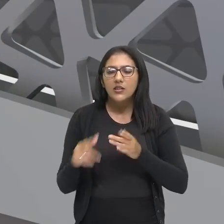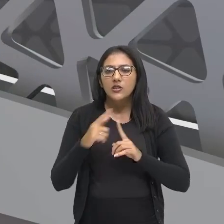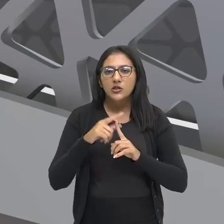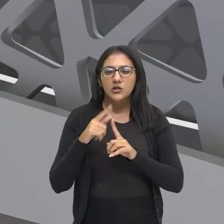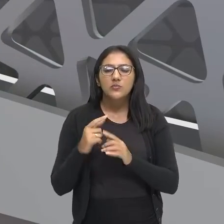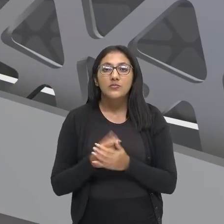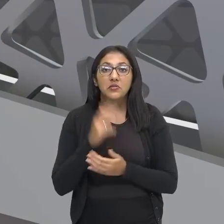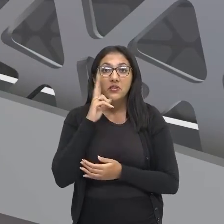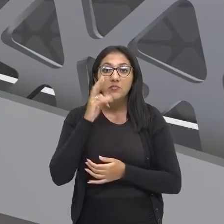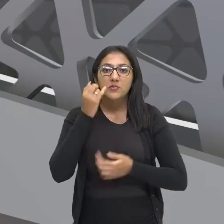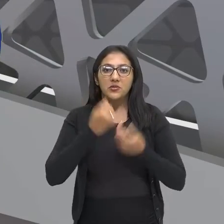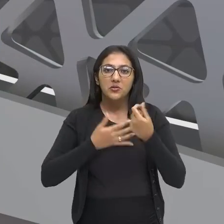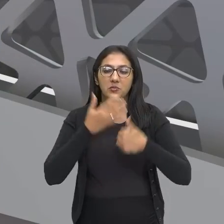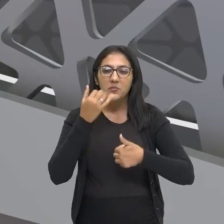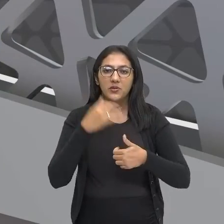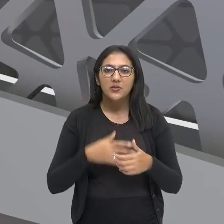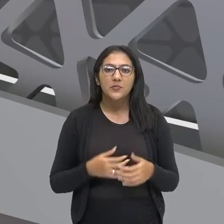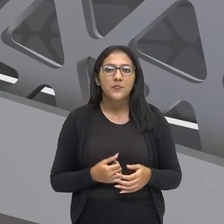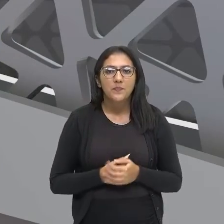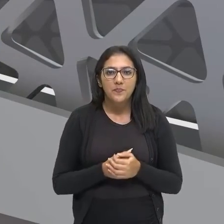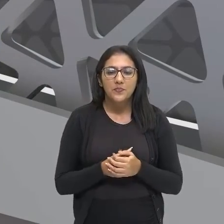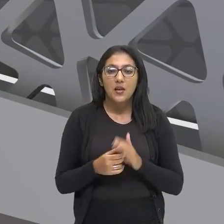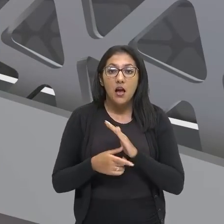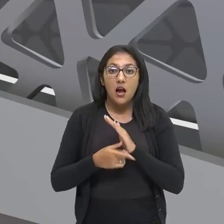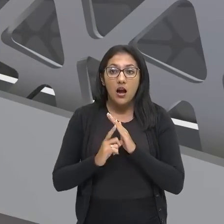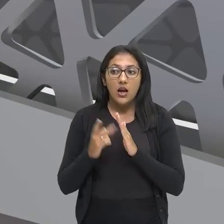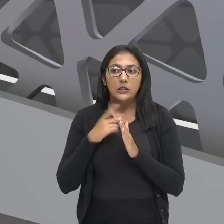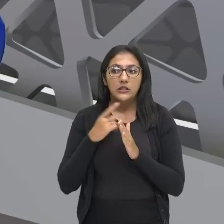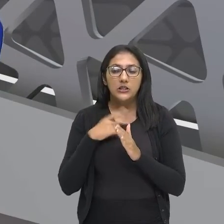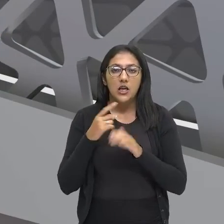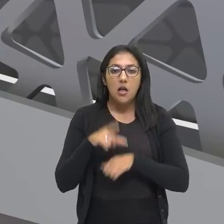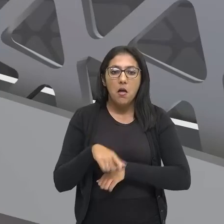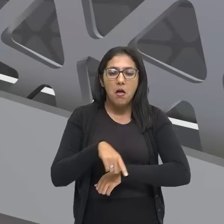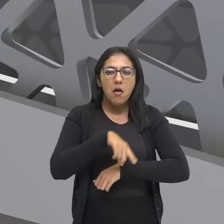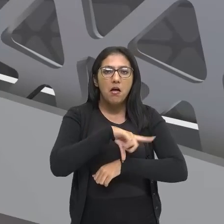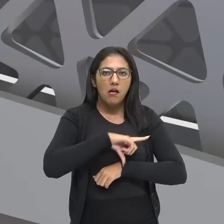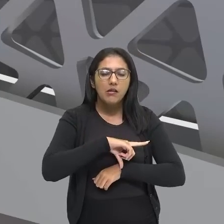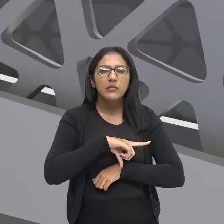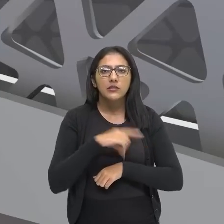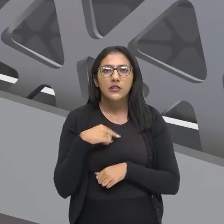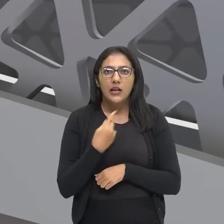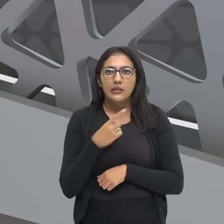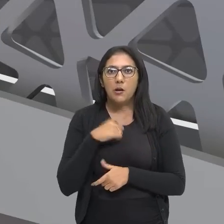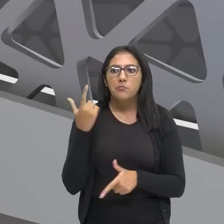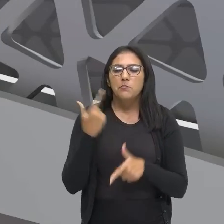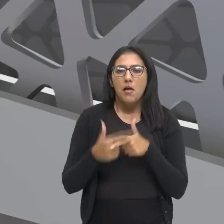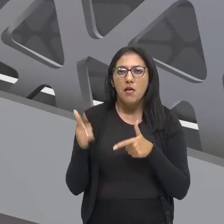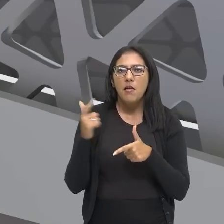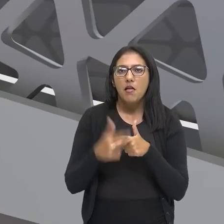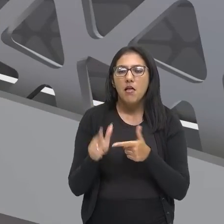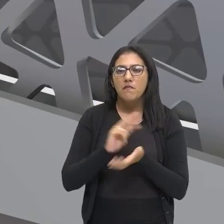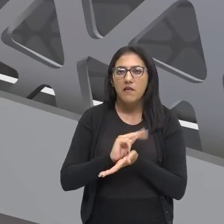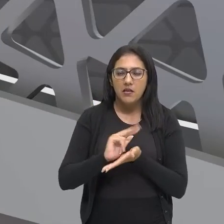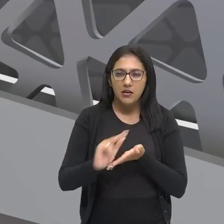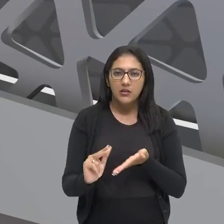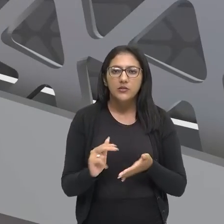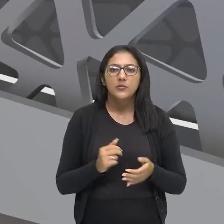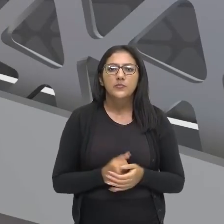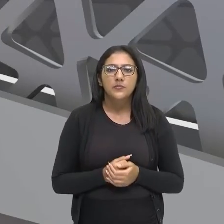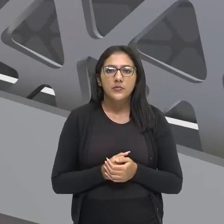problema. Mas, se você não tiver certeza desse problema, você vai ter que consultar um profissional